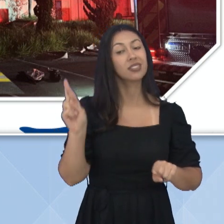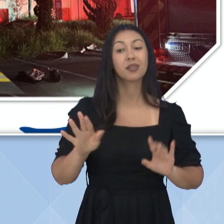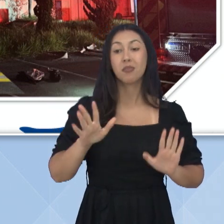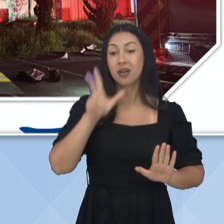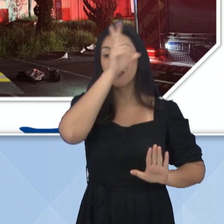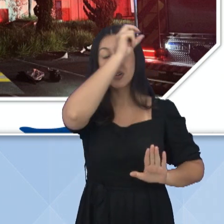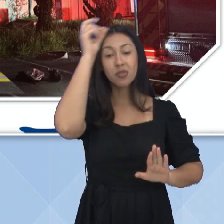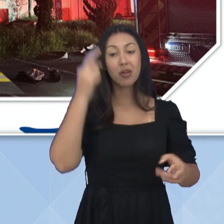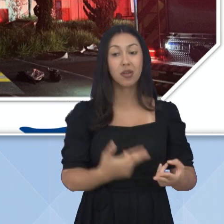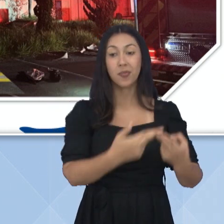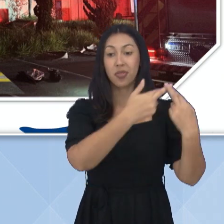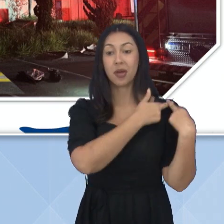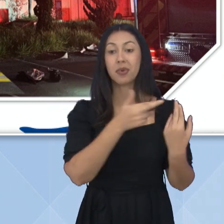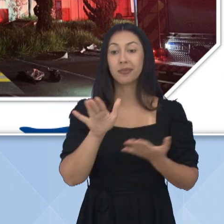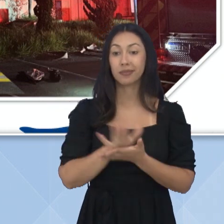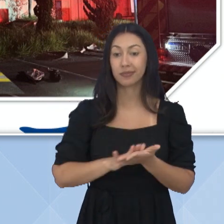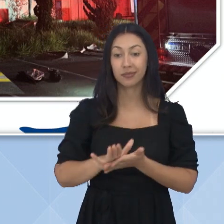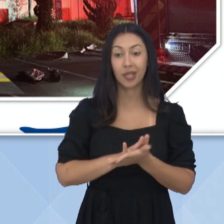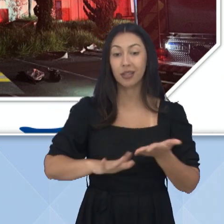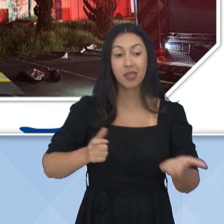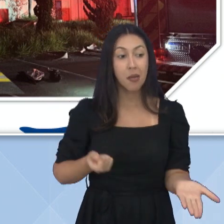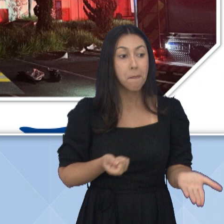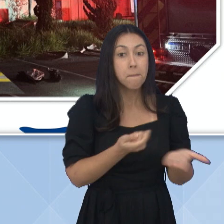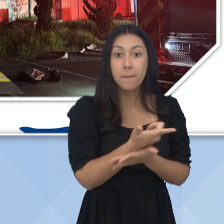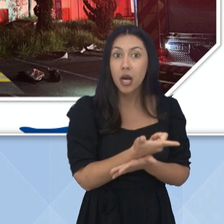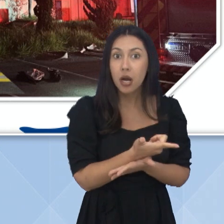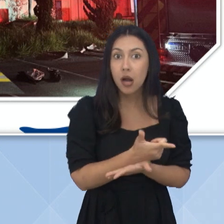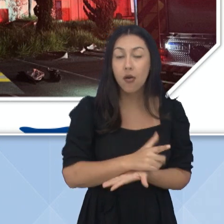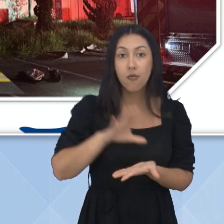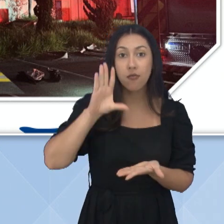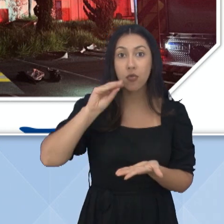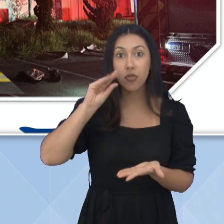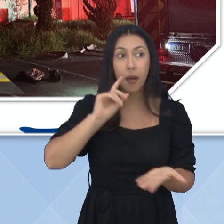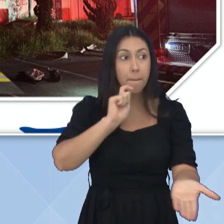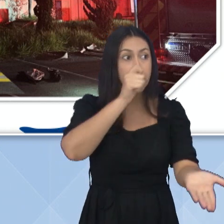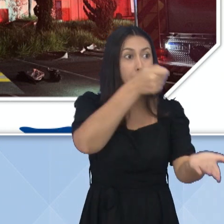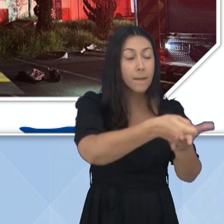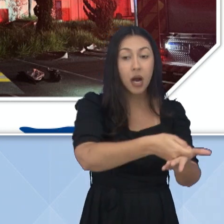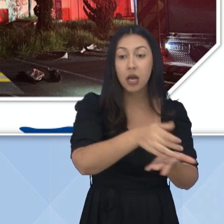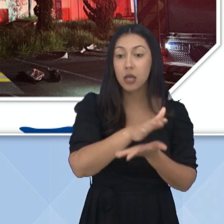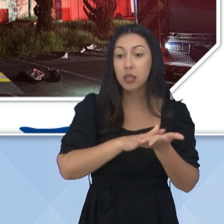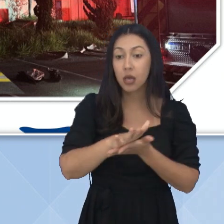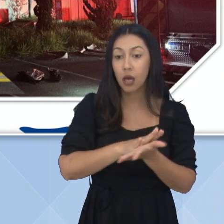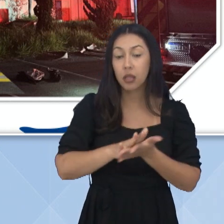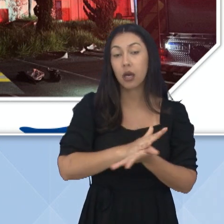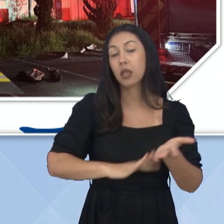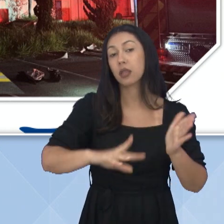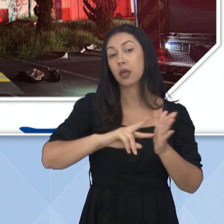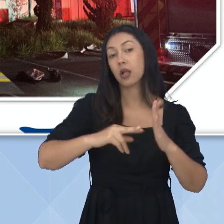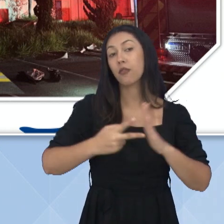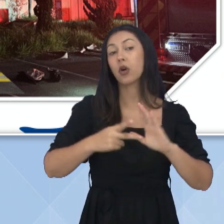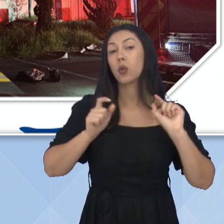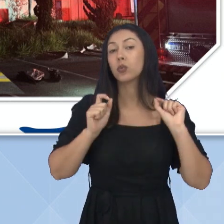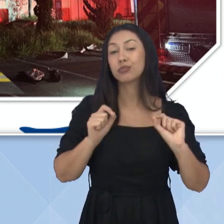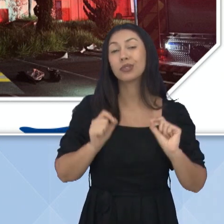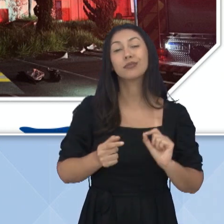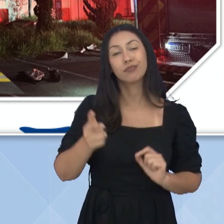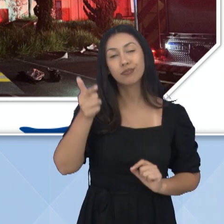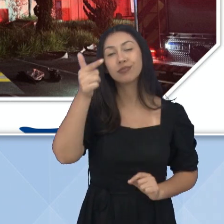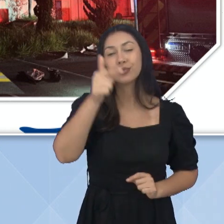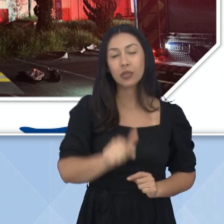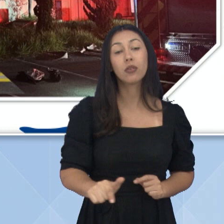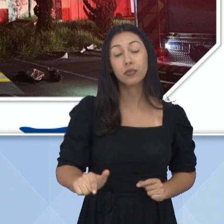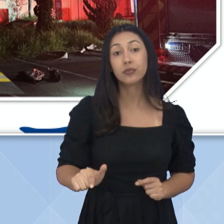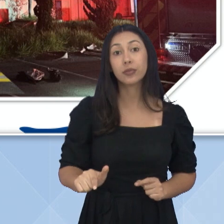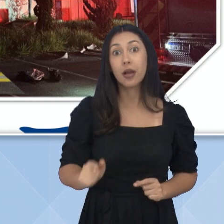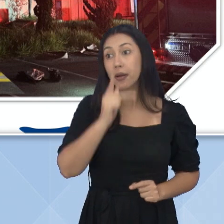qualquer responsabilidade de pagar os funcionários. Isso significa que, mais uma vez, quem